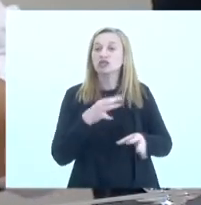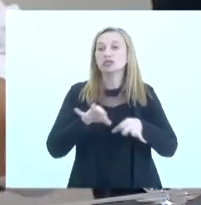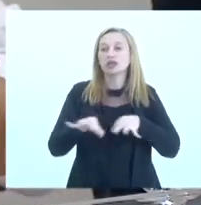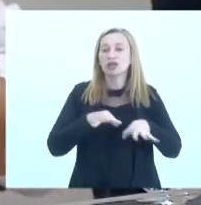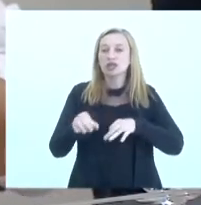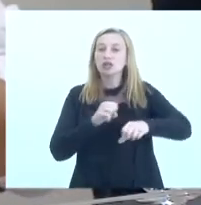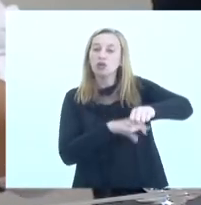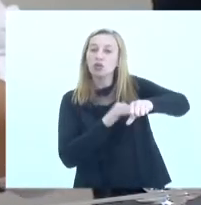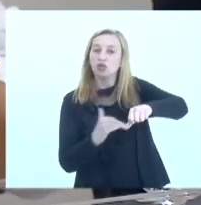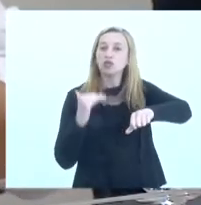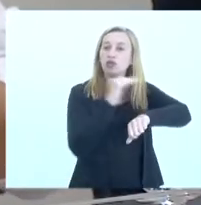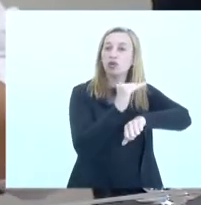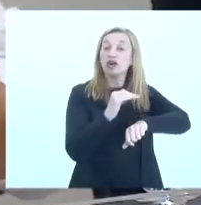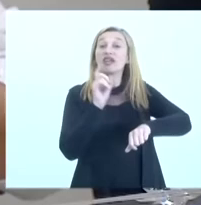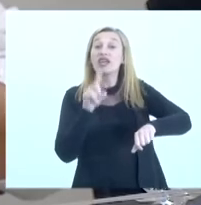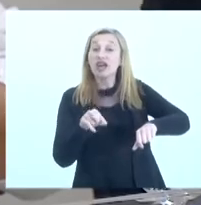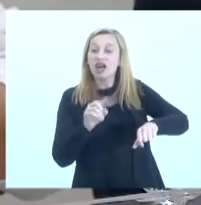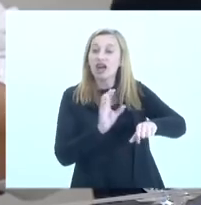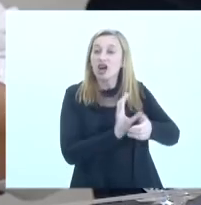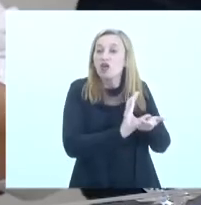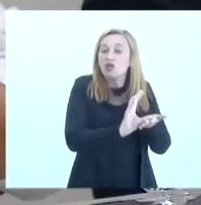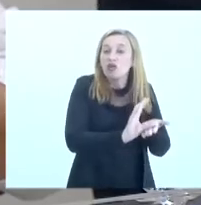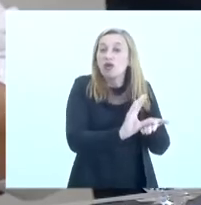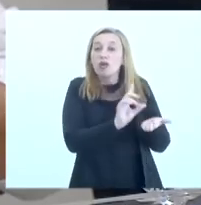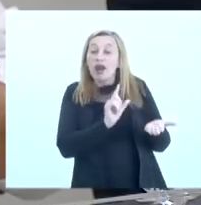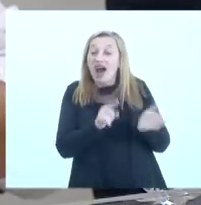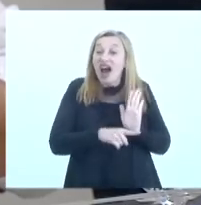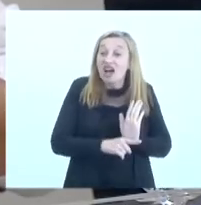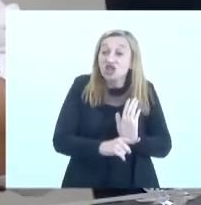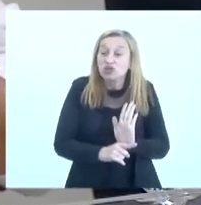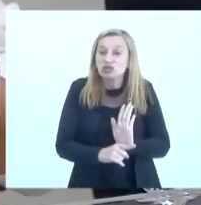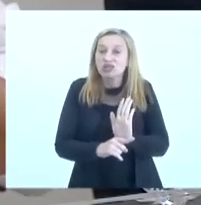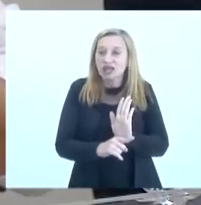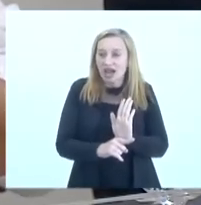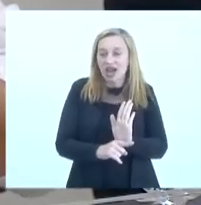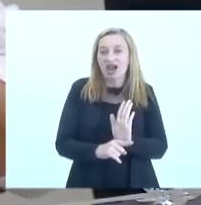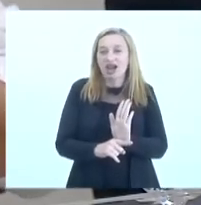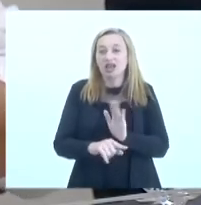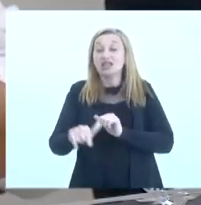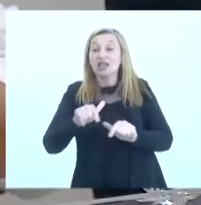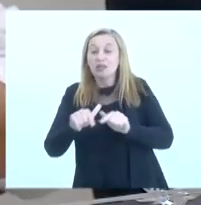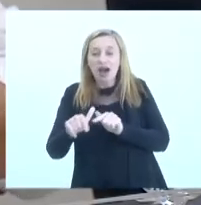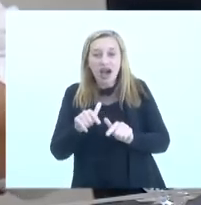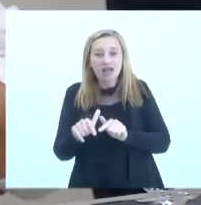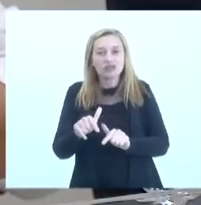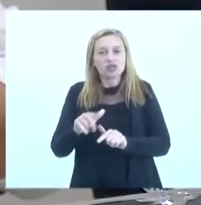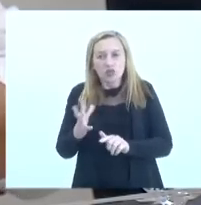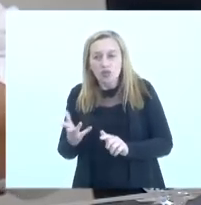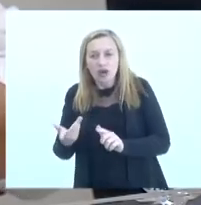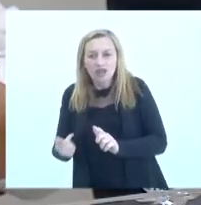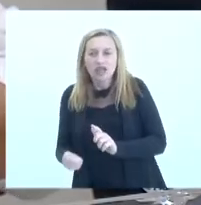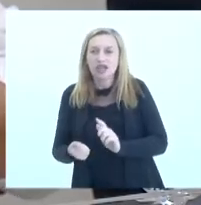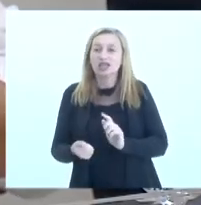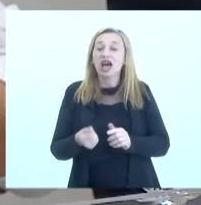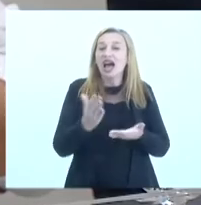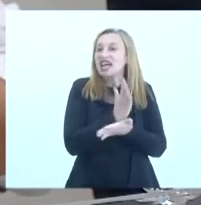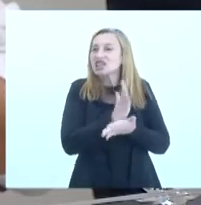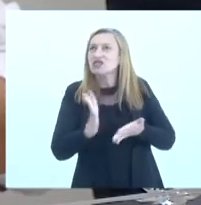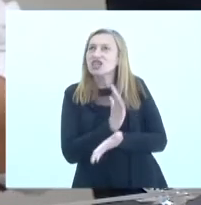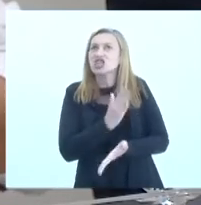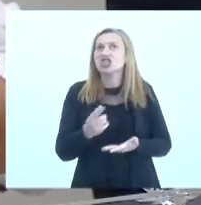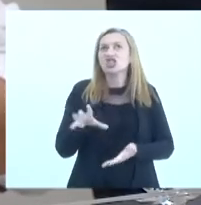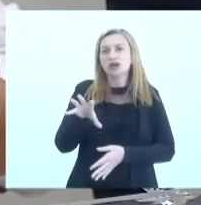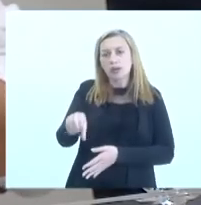fundo soberano, que é um fundo para fomentar a geração de renda e postos de trabalho. Porque muitas das vezes a gente